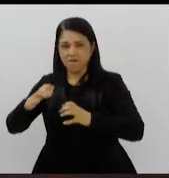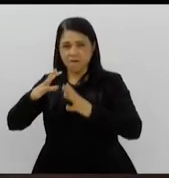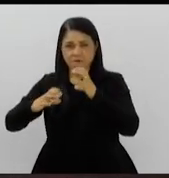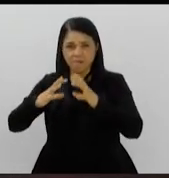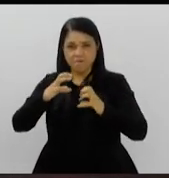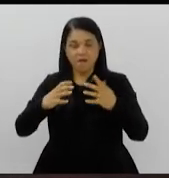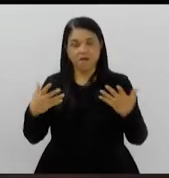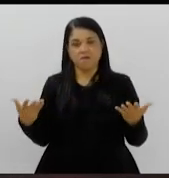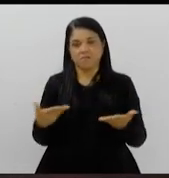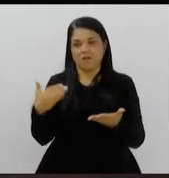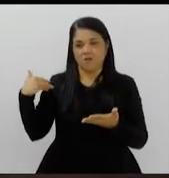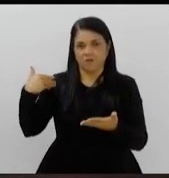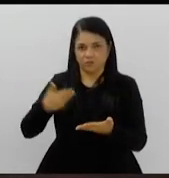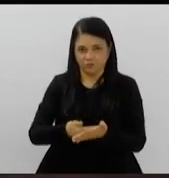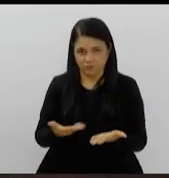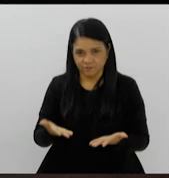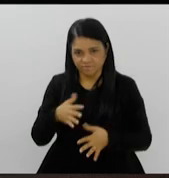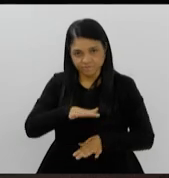os dias de hoje.